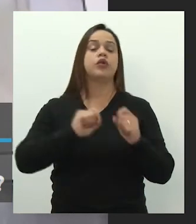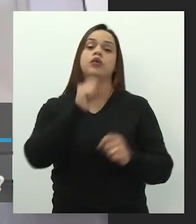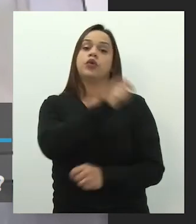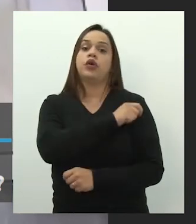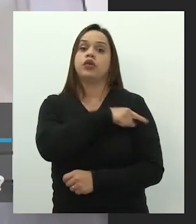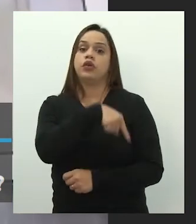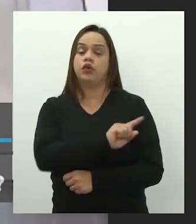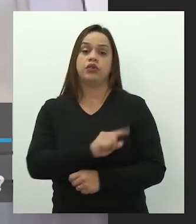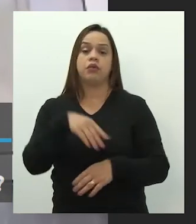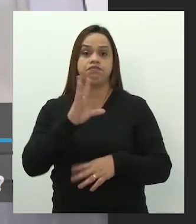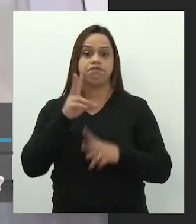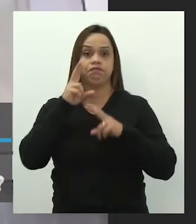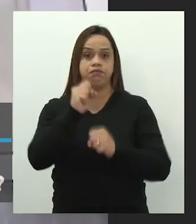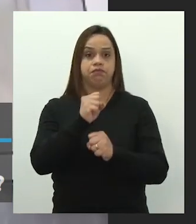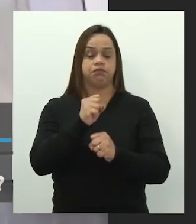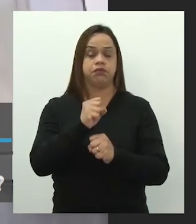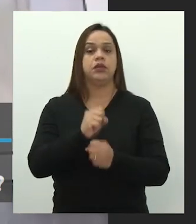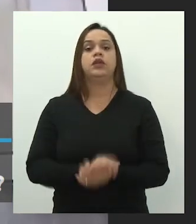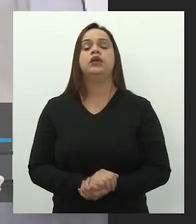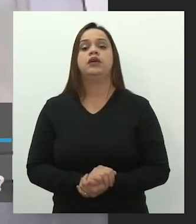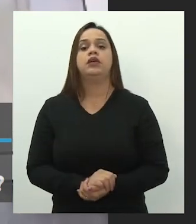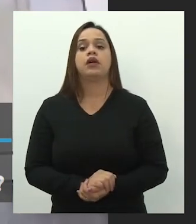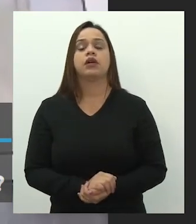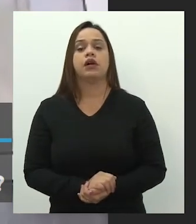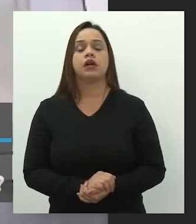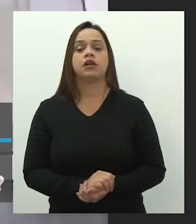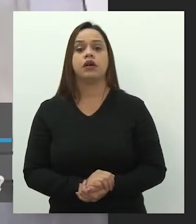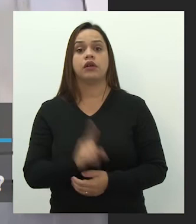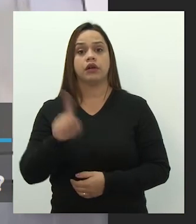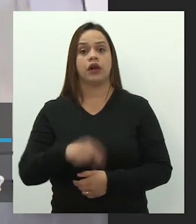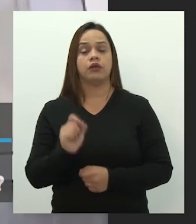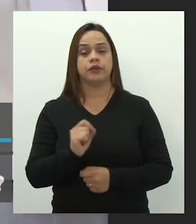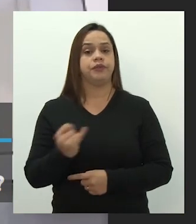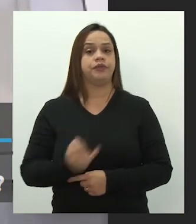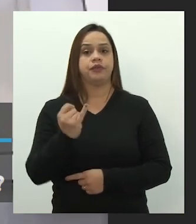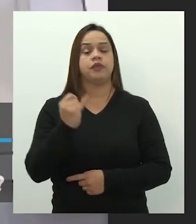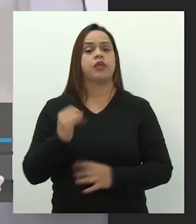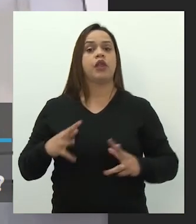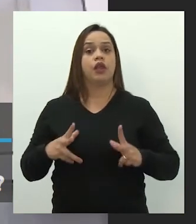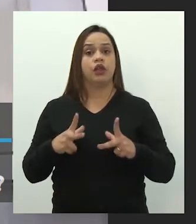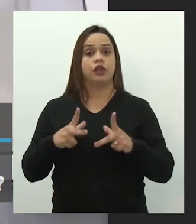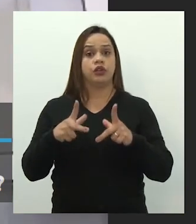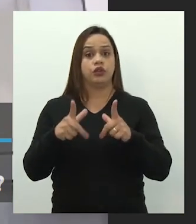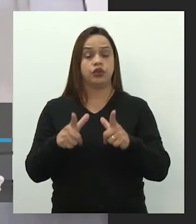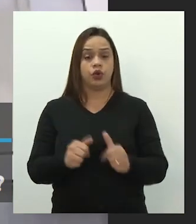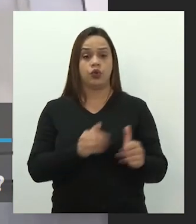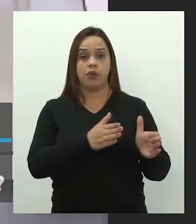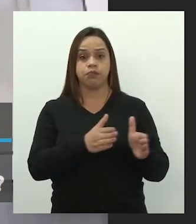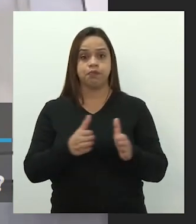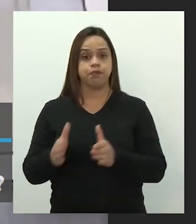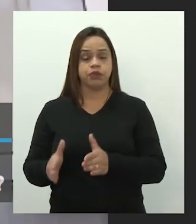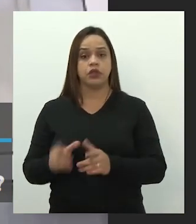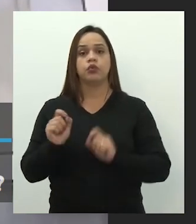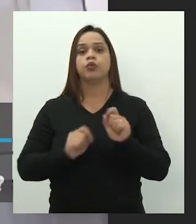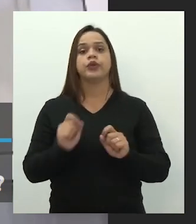se fortaleçam, tá? Então, é muito importante construir esse percurso,